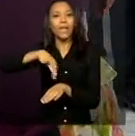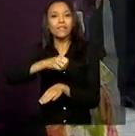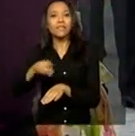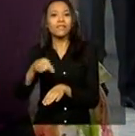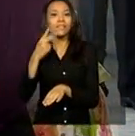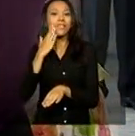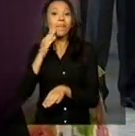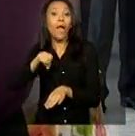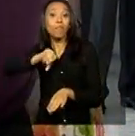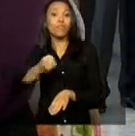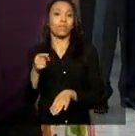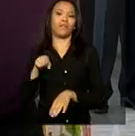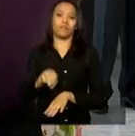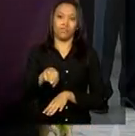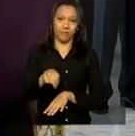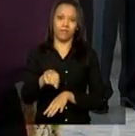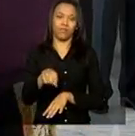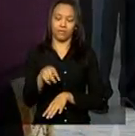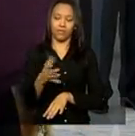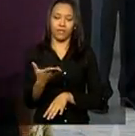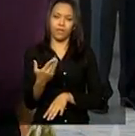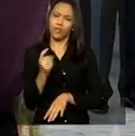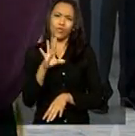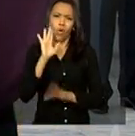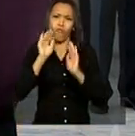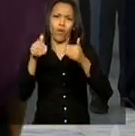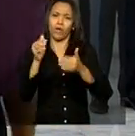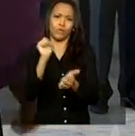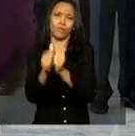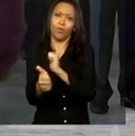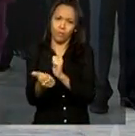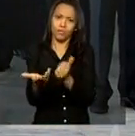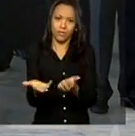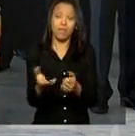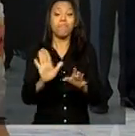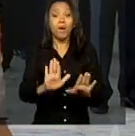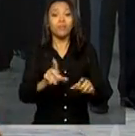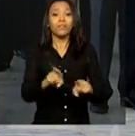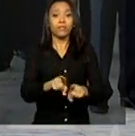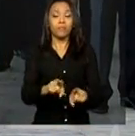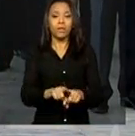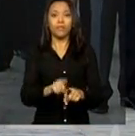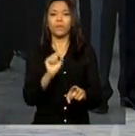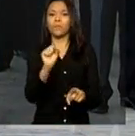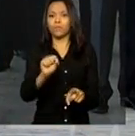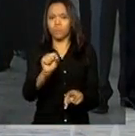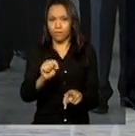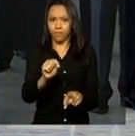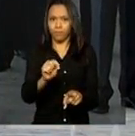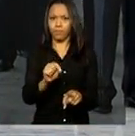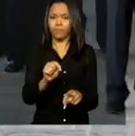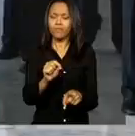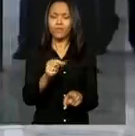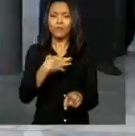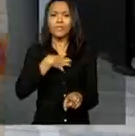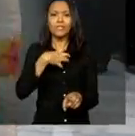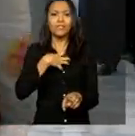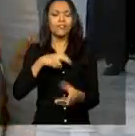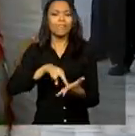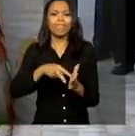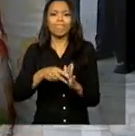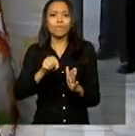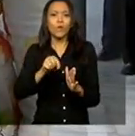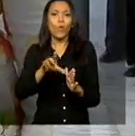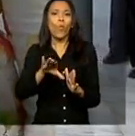aproveitar isso, não só do aspecto do ponto de vista esportivo, meramente falando, mas, sobretudo, no sentido de que quais